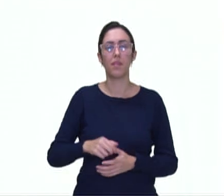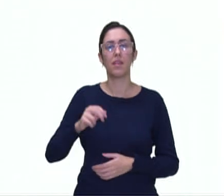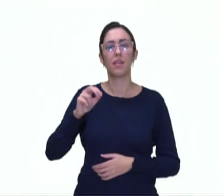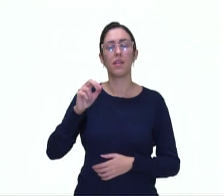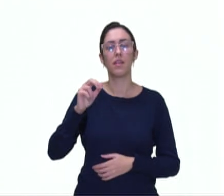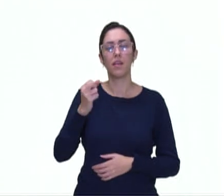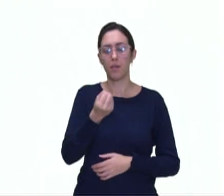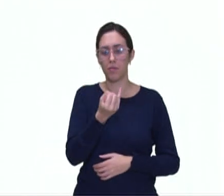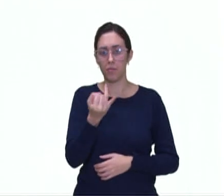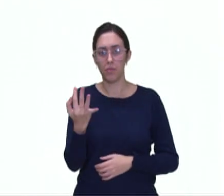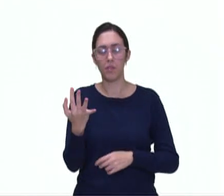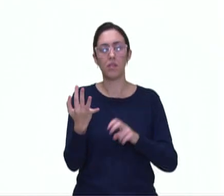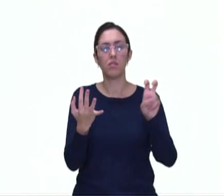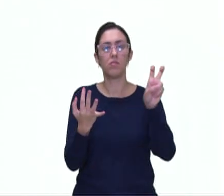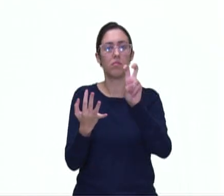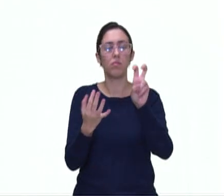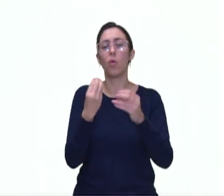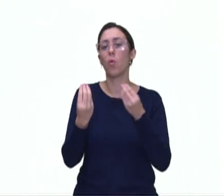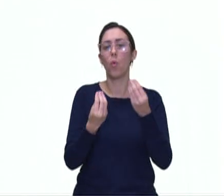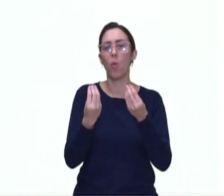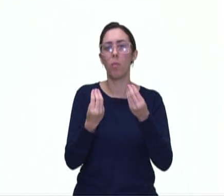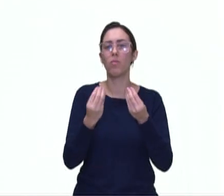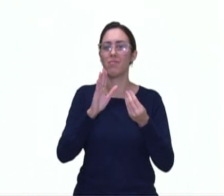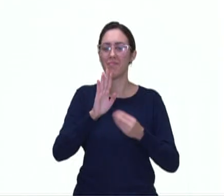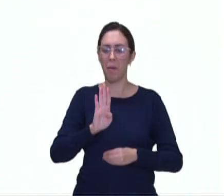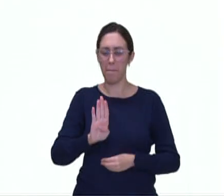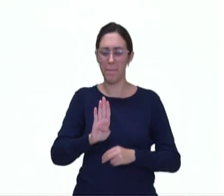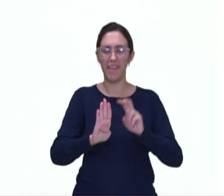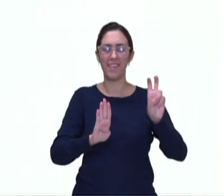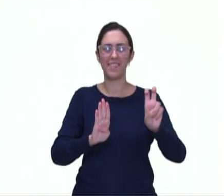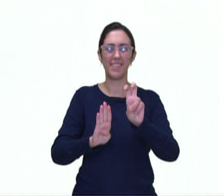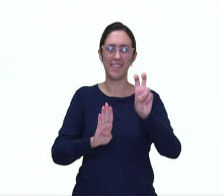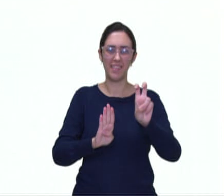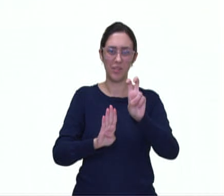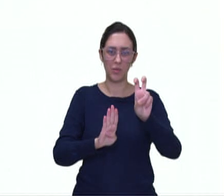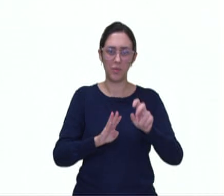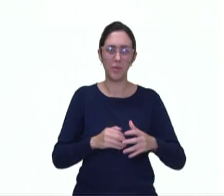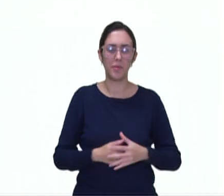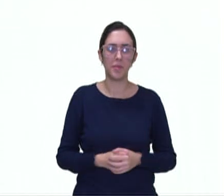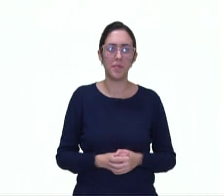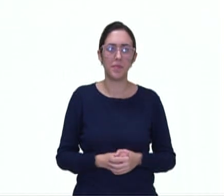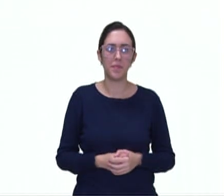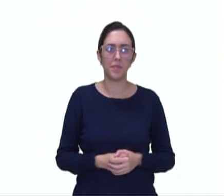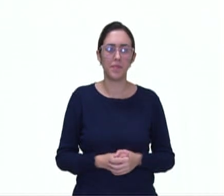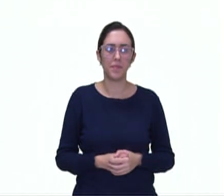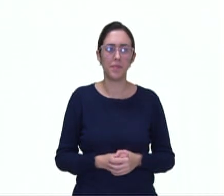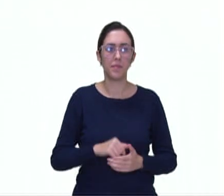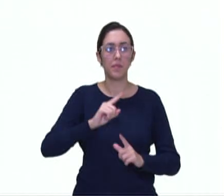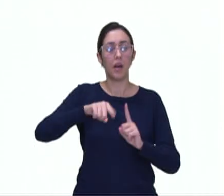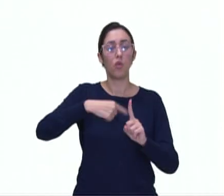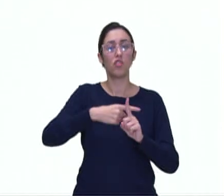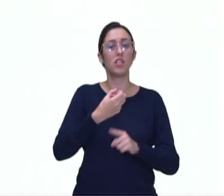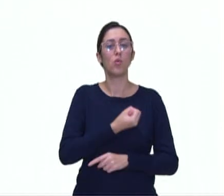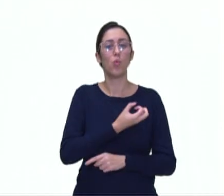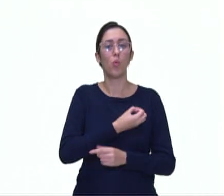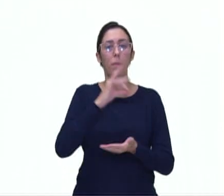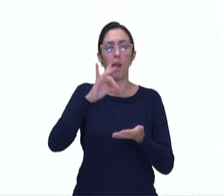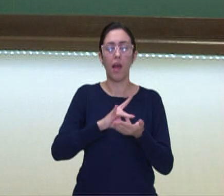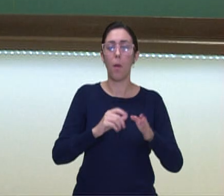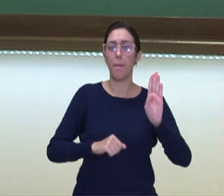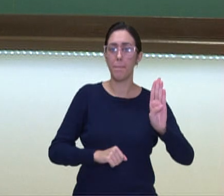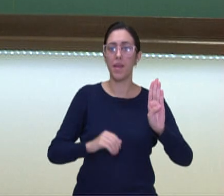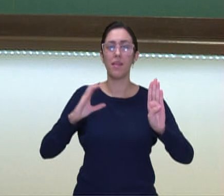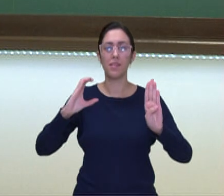Então vai ficar b elevado a quinta, o 5 lá em cima. A adição dos números reais b e c. Então vai ficar